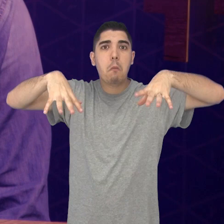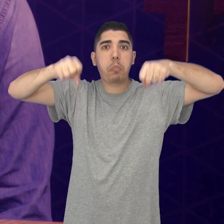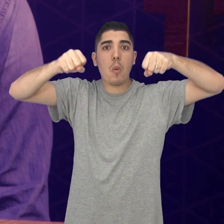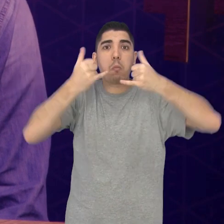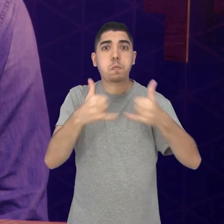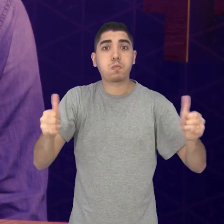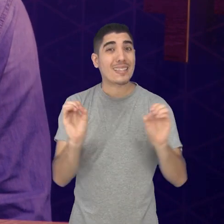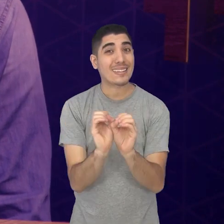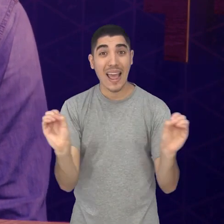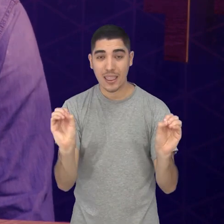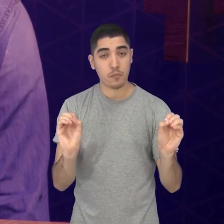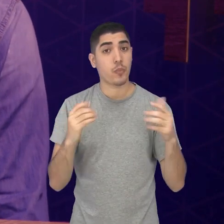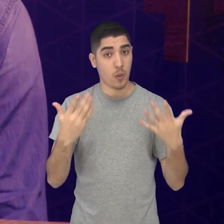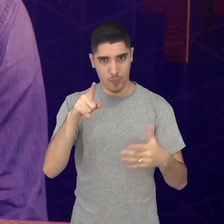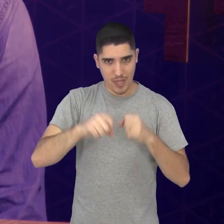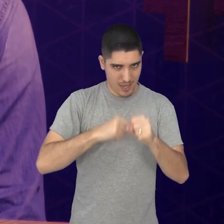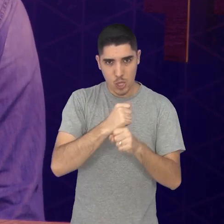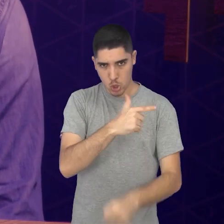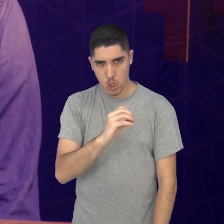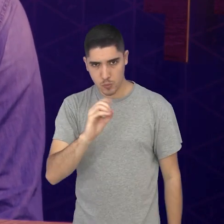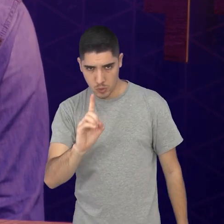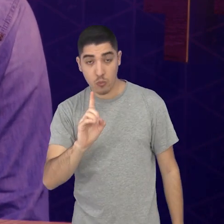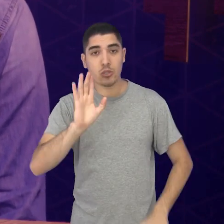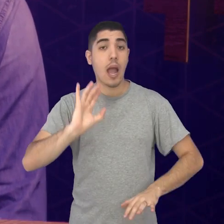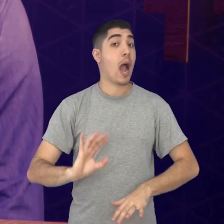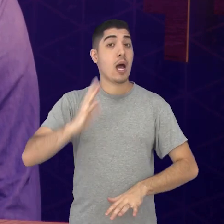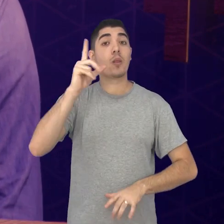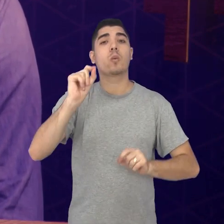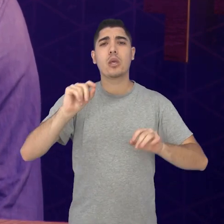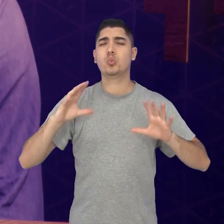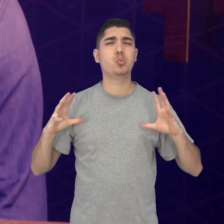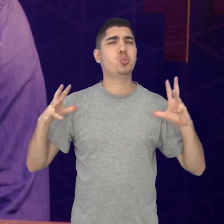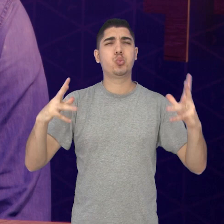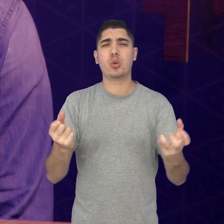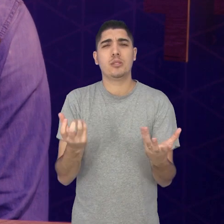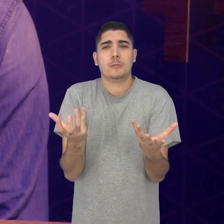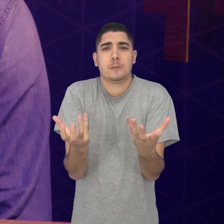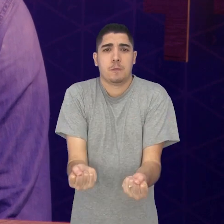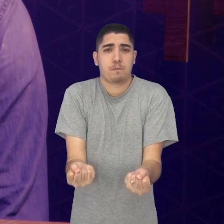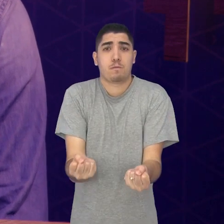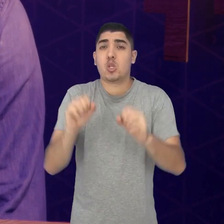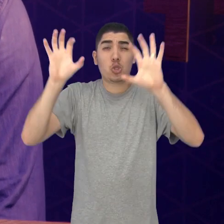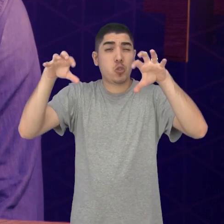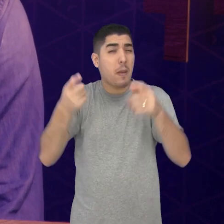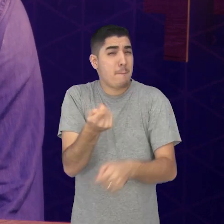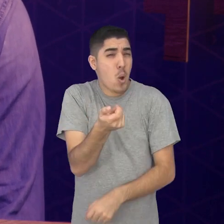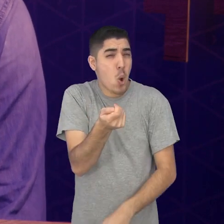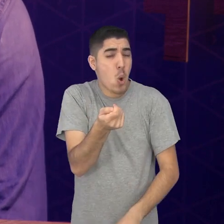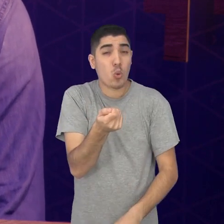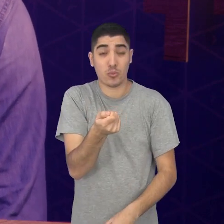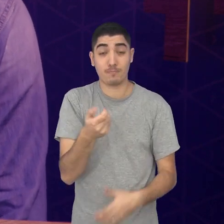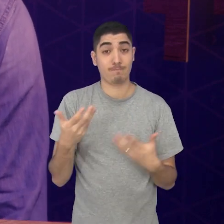E o que aconteceu? Lá em 2001, teve uma grande seca, choveu pouco e tudo mais.